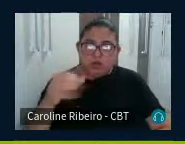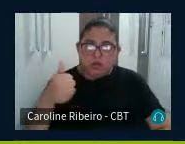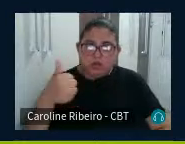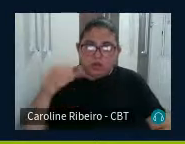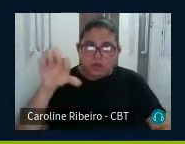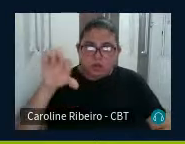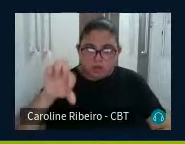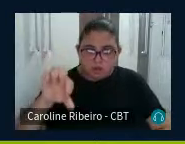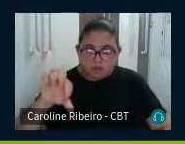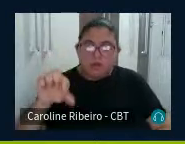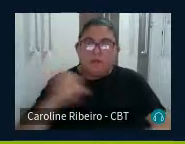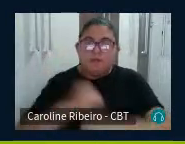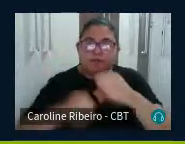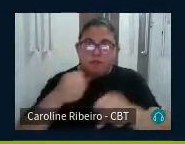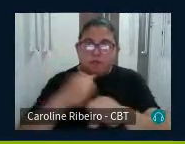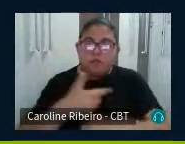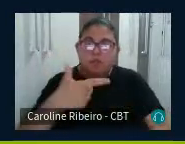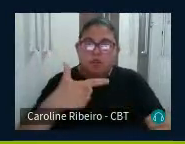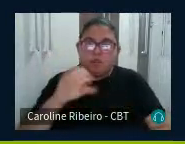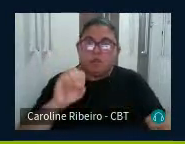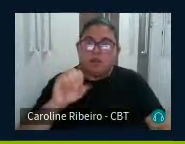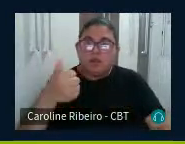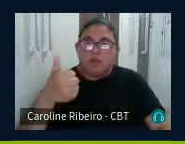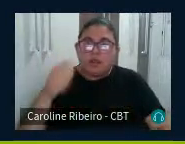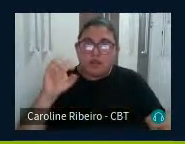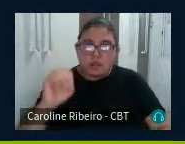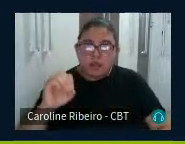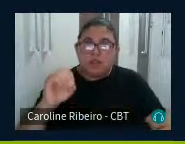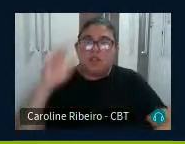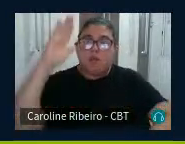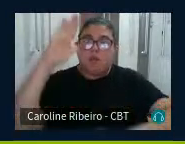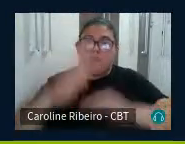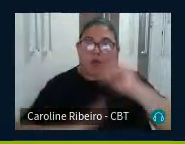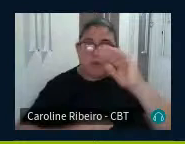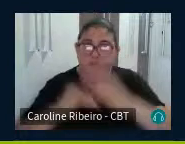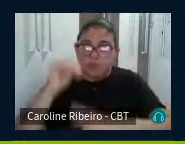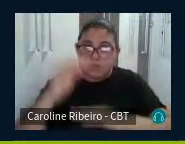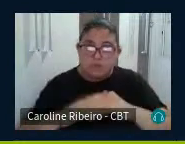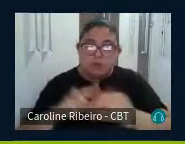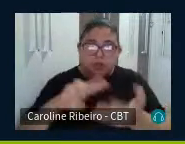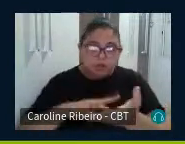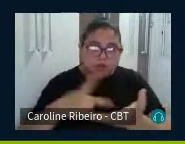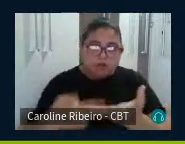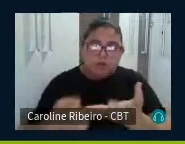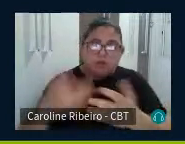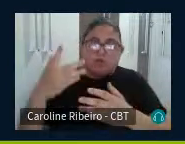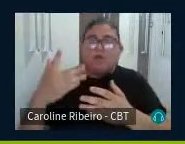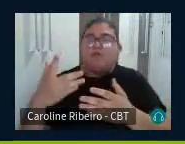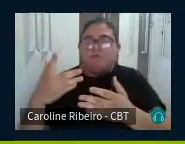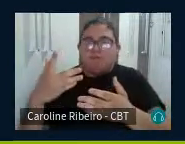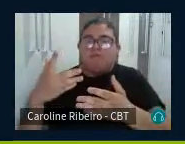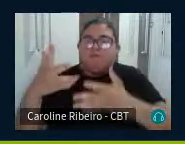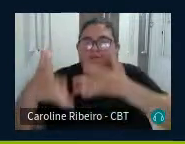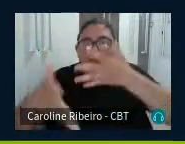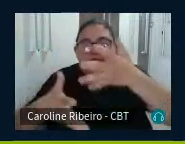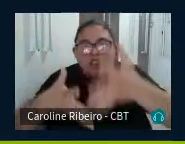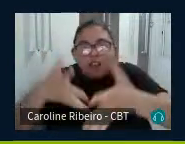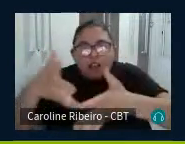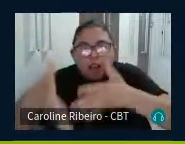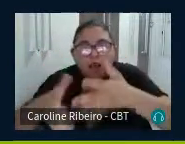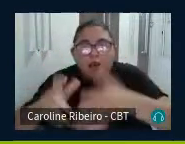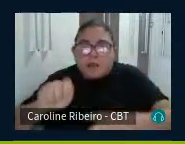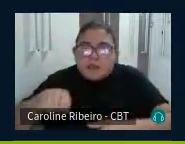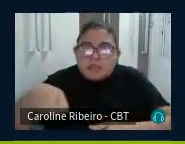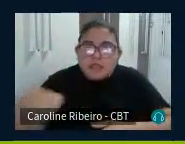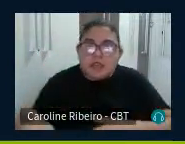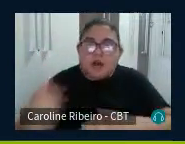12.319, né, de 2010, começou a regulamentar a nossa profissão, né? Então, foi a partir dessa legislação aí, olha só